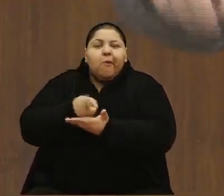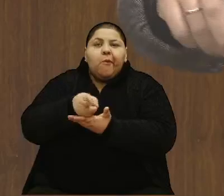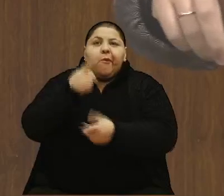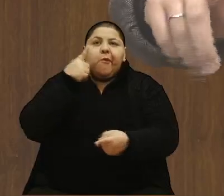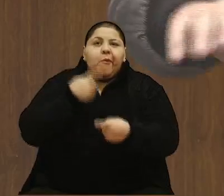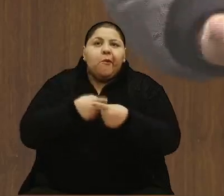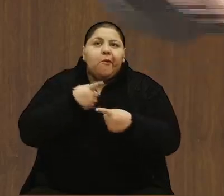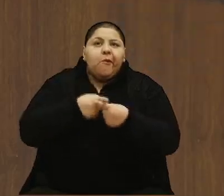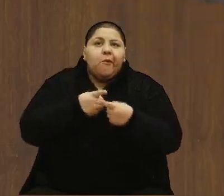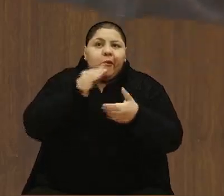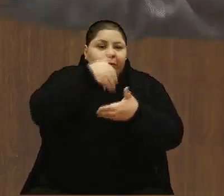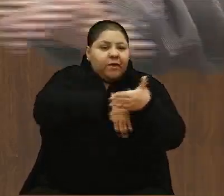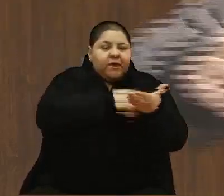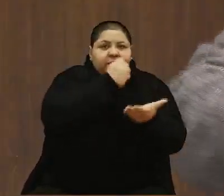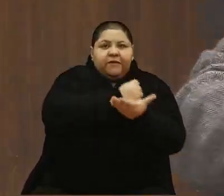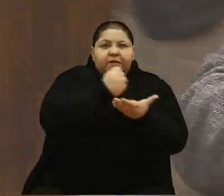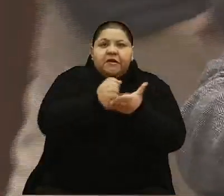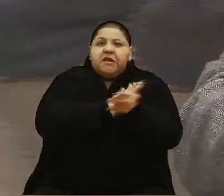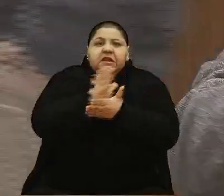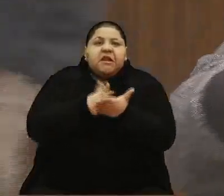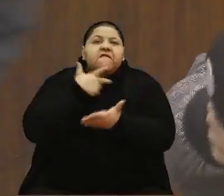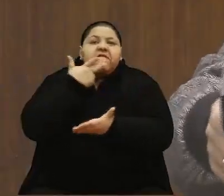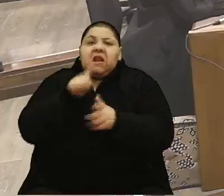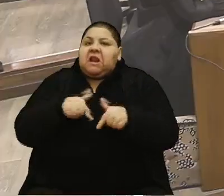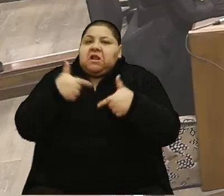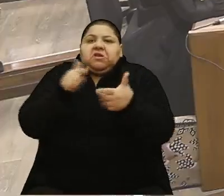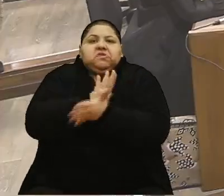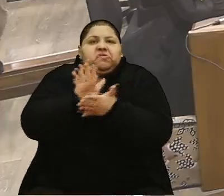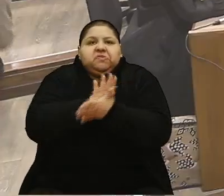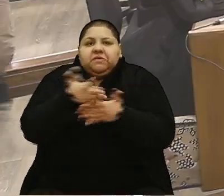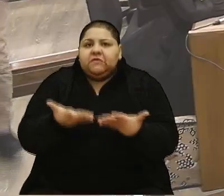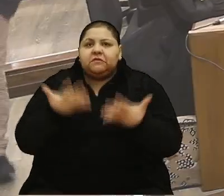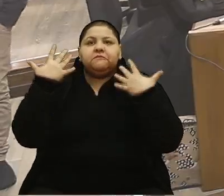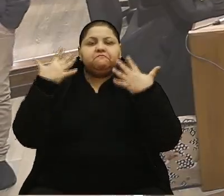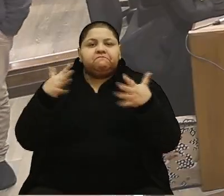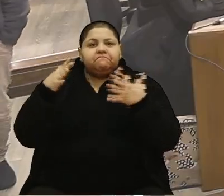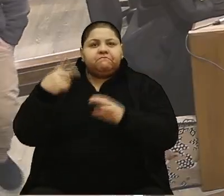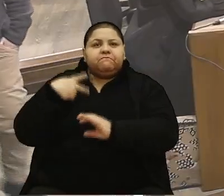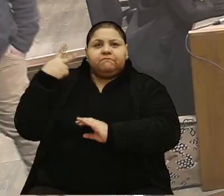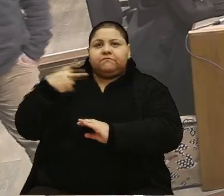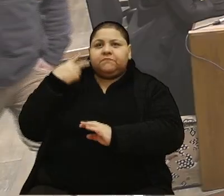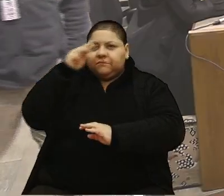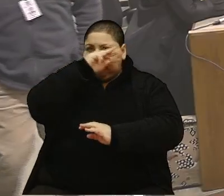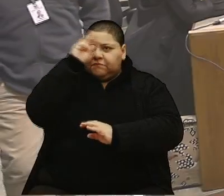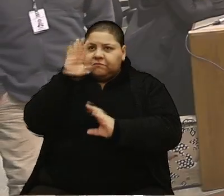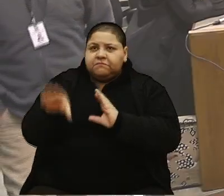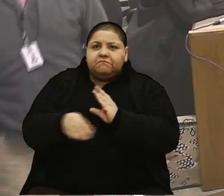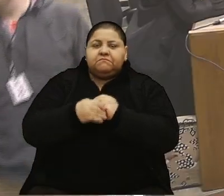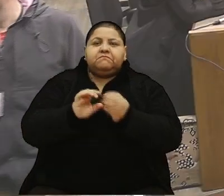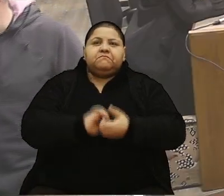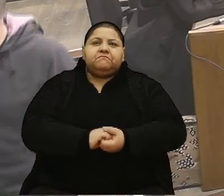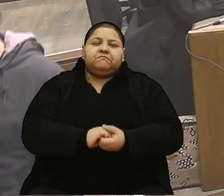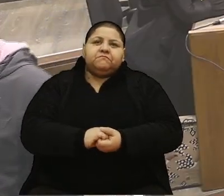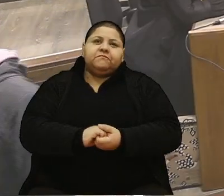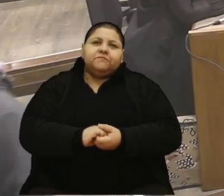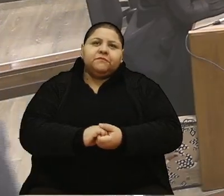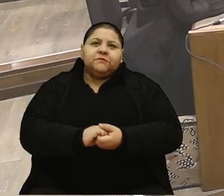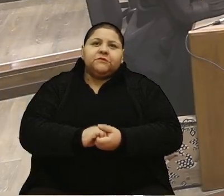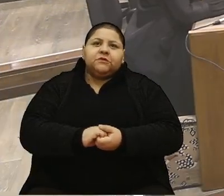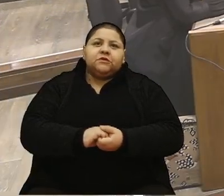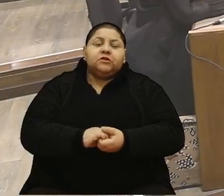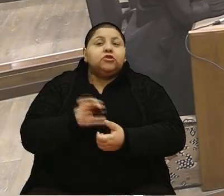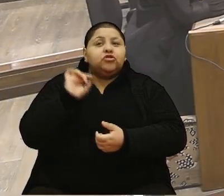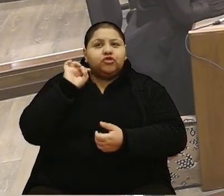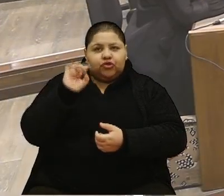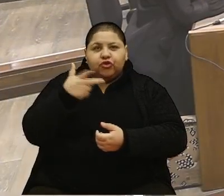uma previsão do contrato, ninguém se mexe. Parabéns. Obrigado, vereador. Vereador Valim, sua parte. Wagner, só